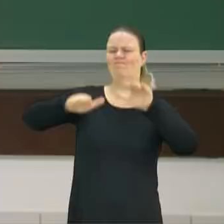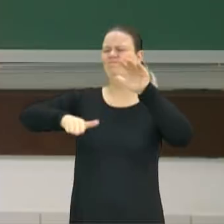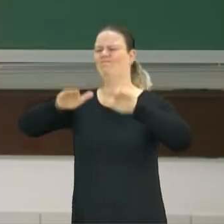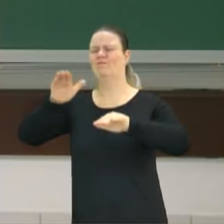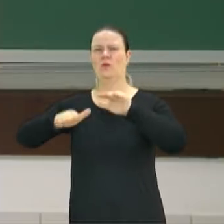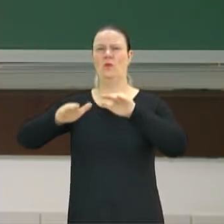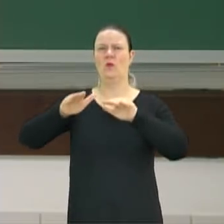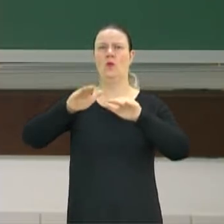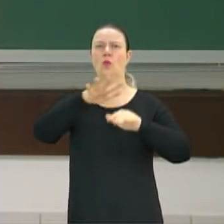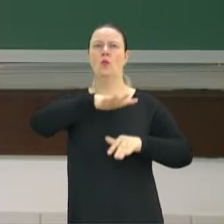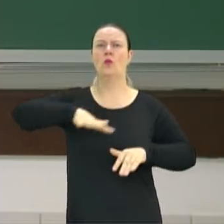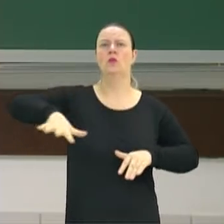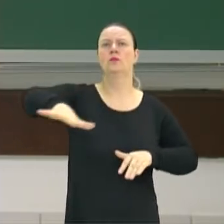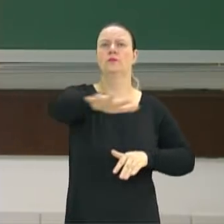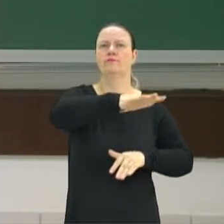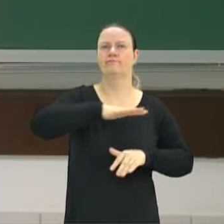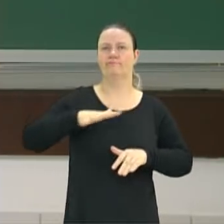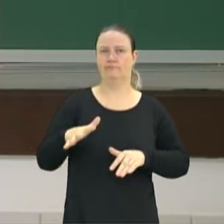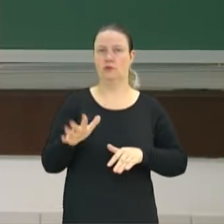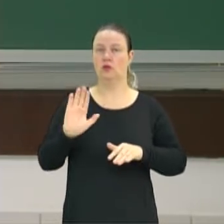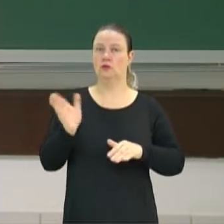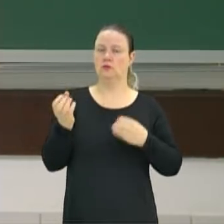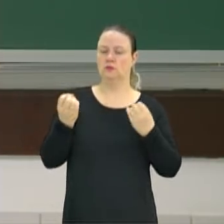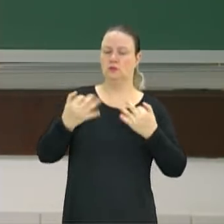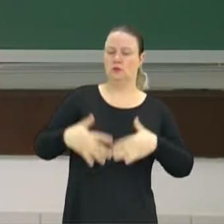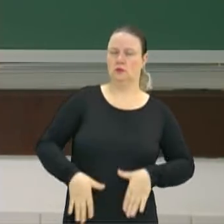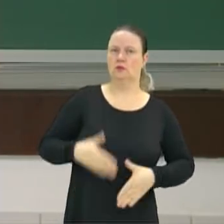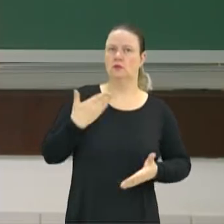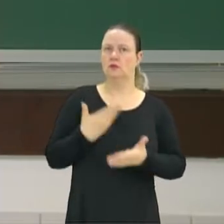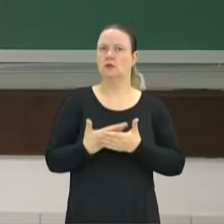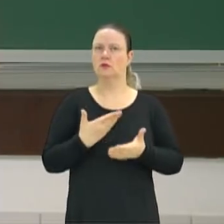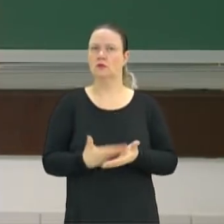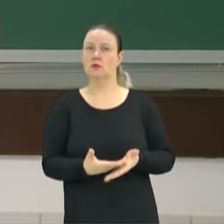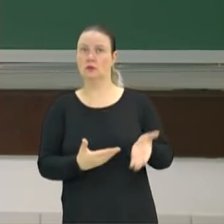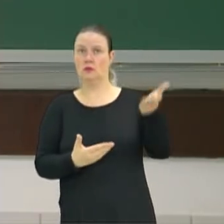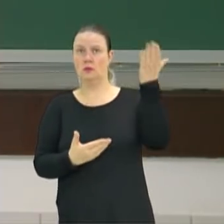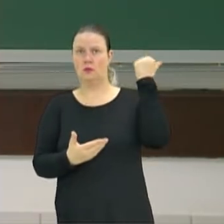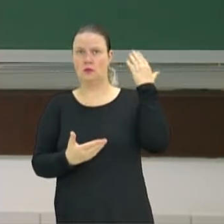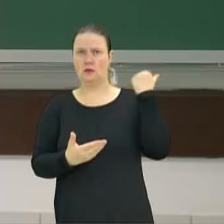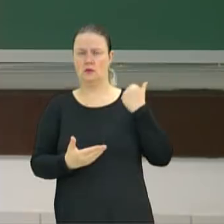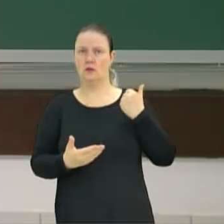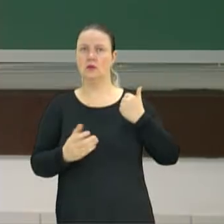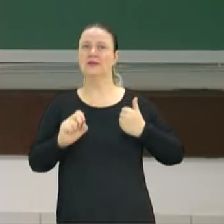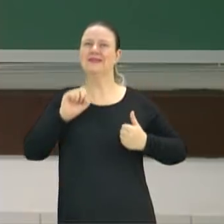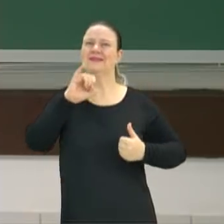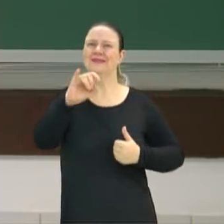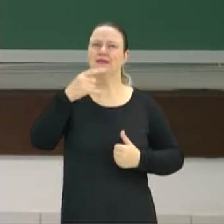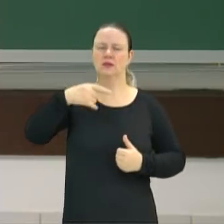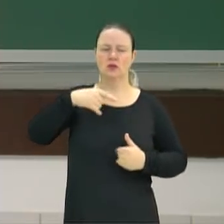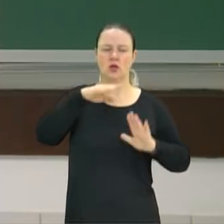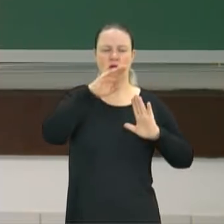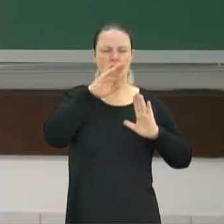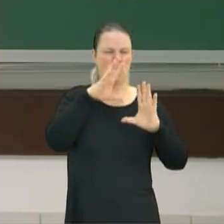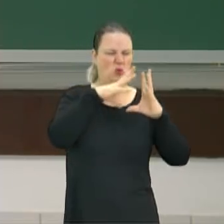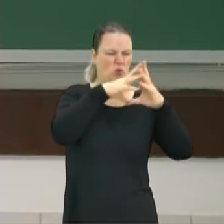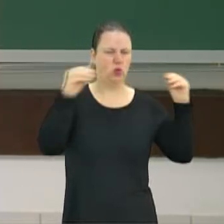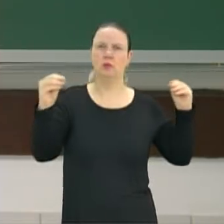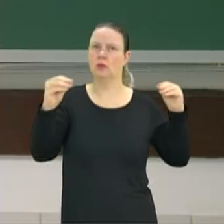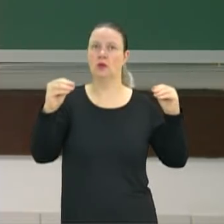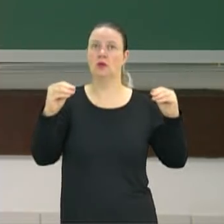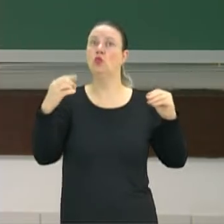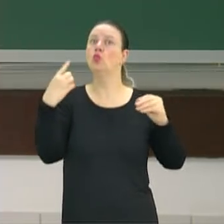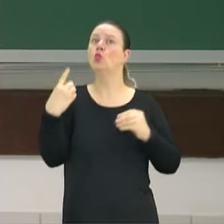gente falou nas aulas anteriores, né, que quando você tira um nível trófico, você acaba afetando todos. E é isso que está mostrando aqui, né? Total